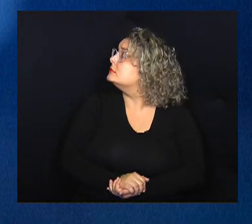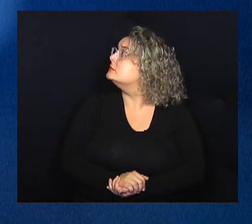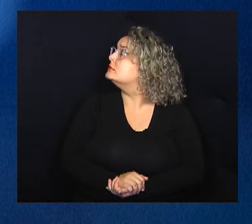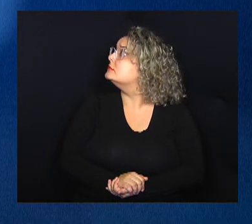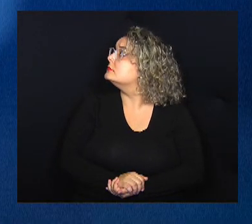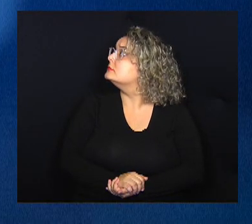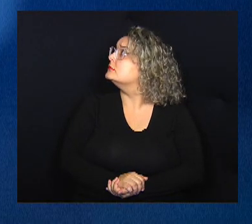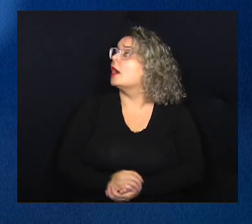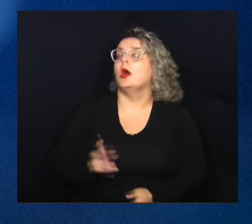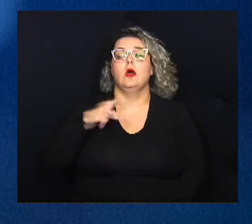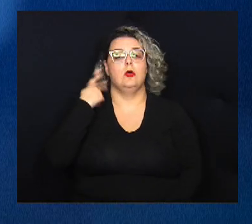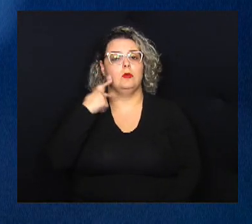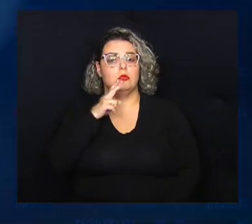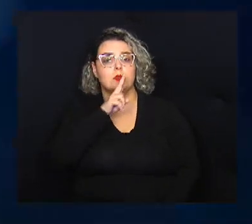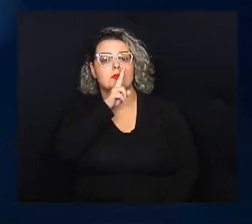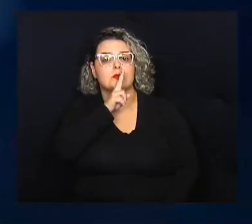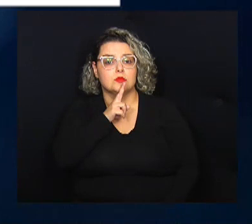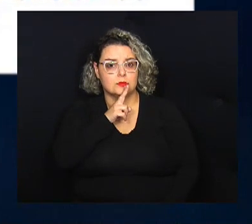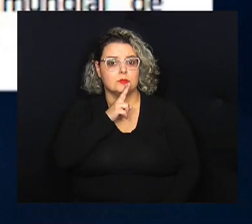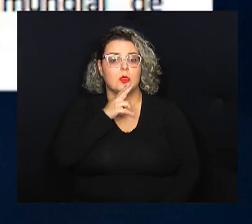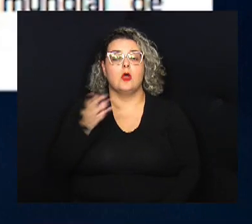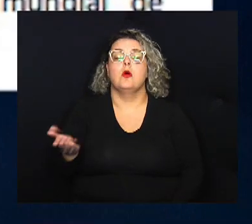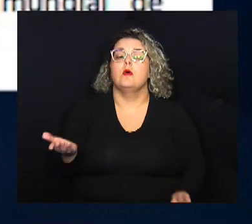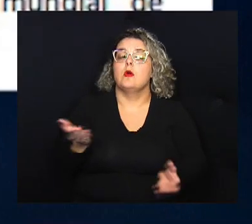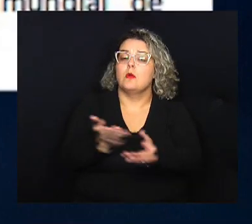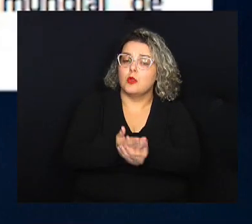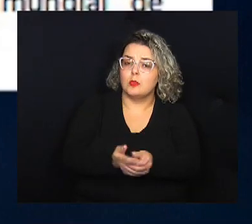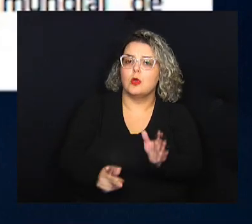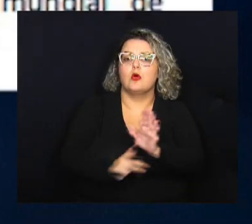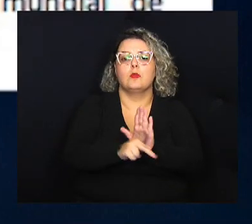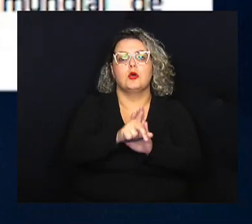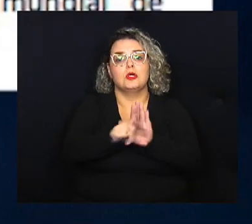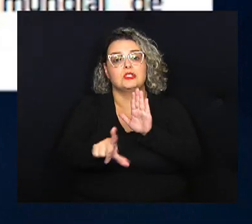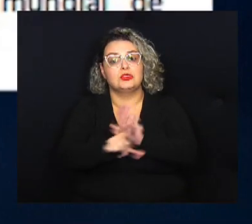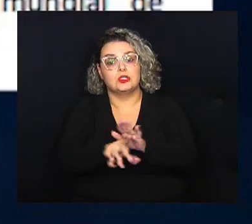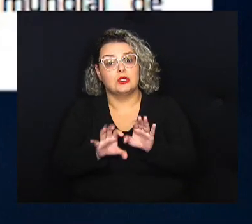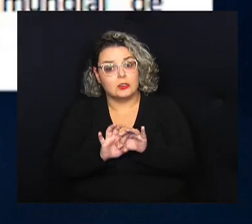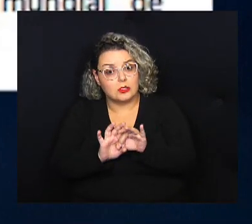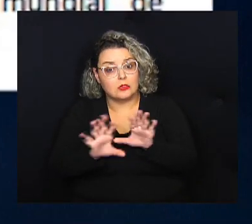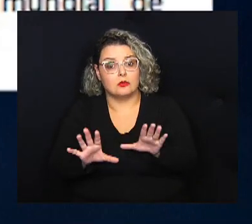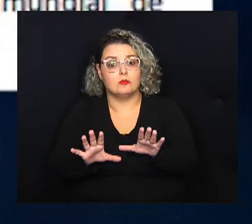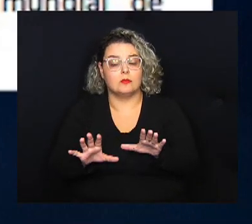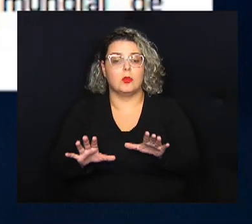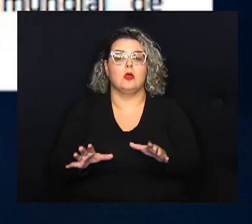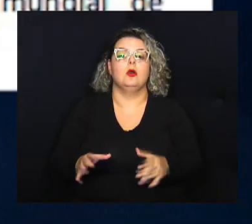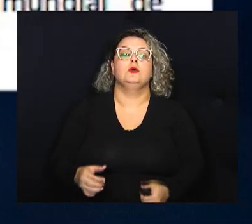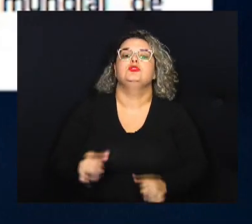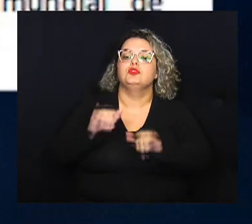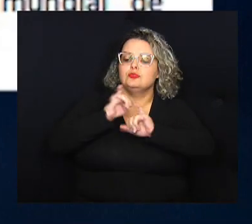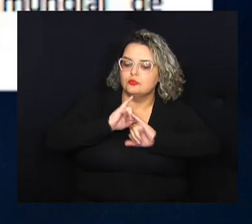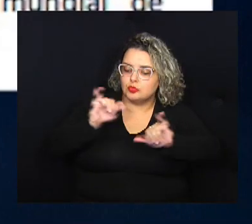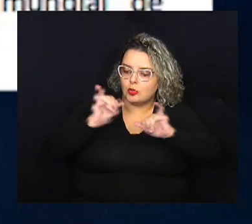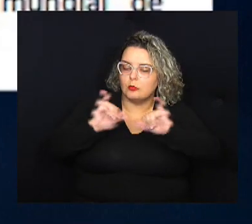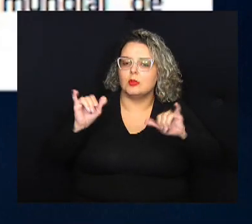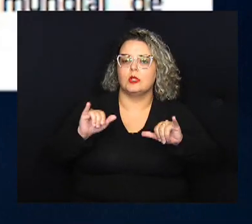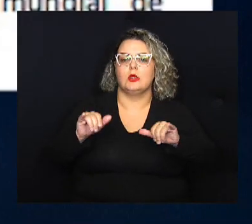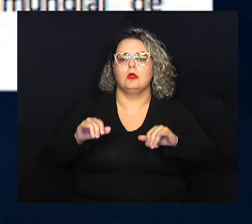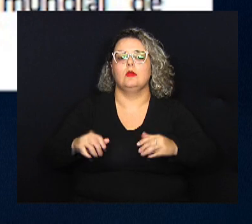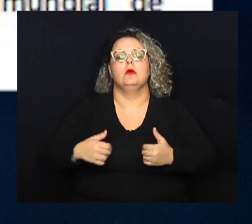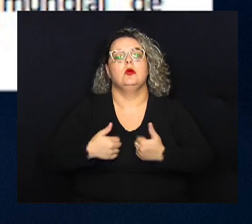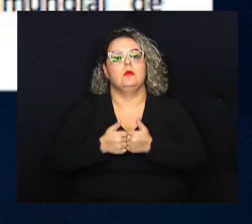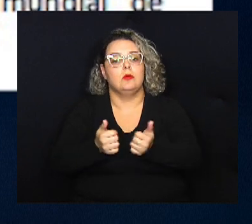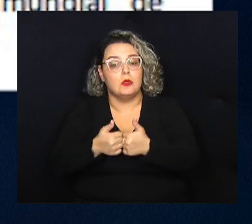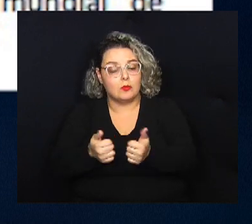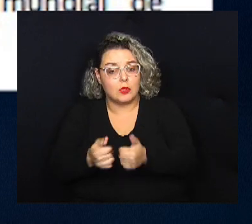O vereador Nelson Osseri protocolou um projeto de lei que permite a veiculação de publicidade em veículos do